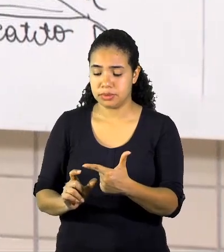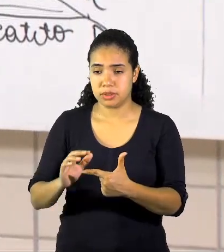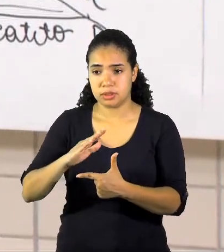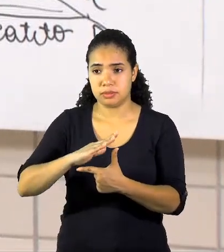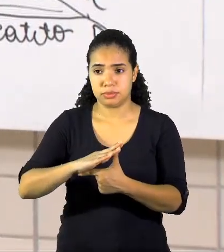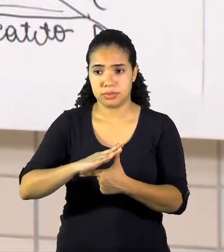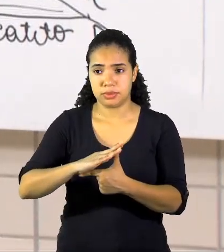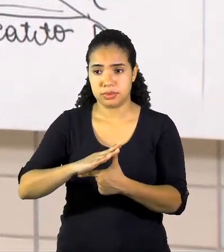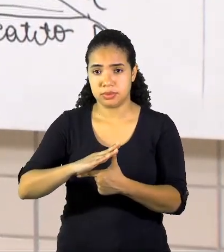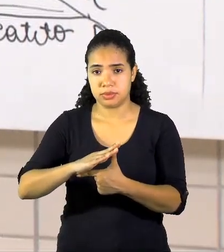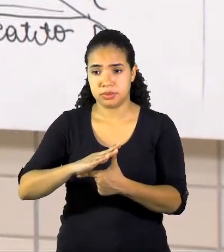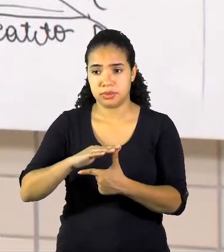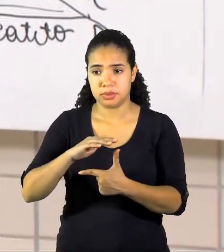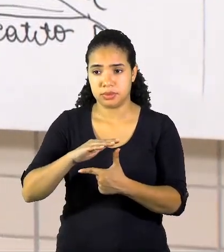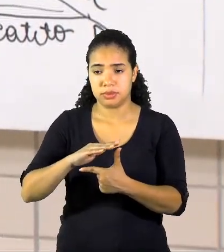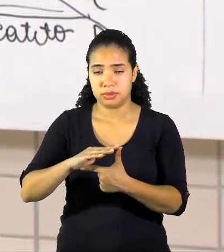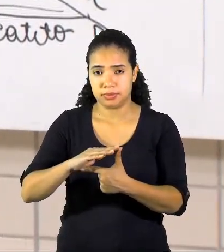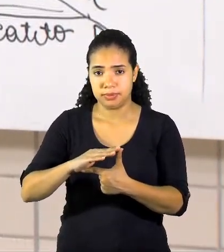do quadrado